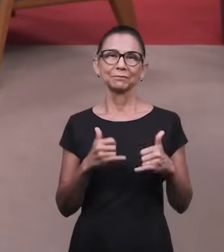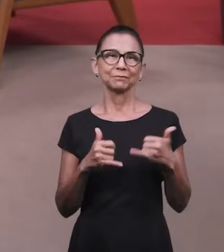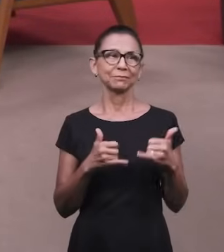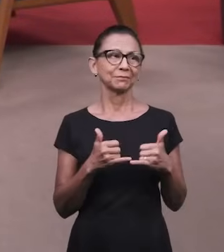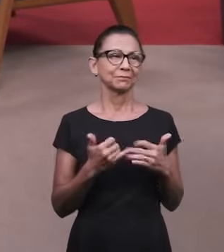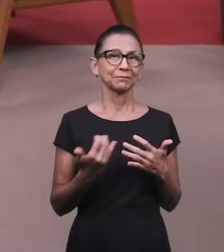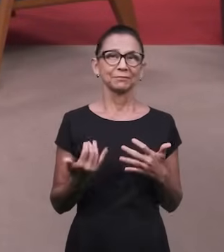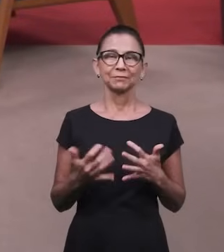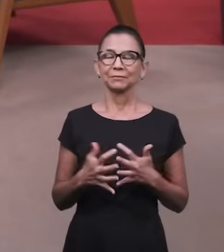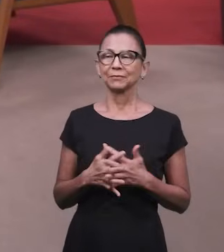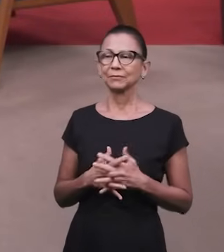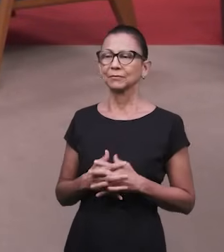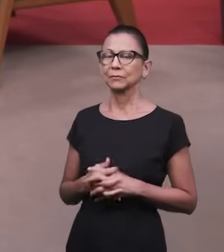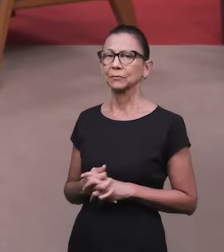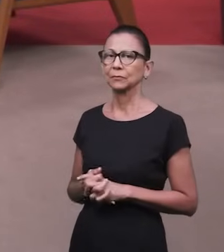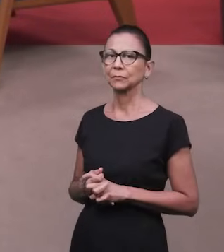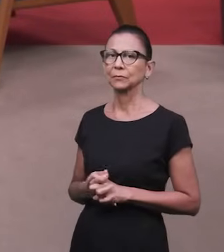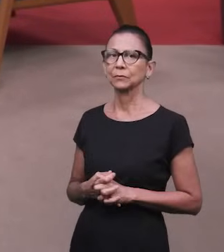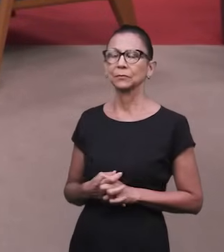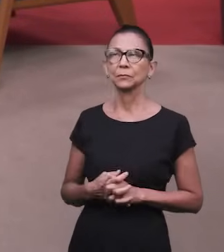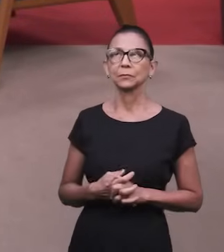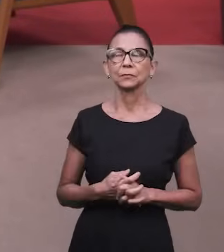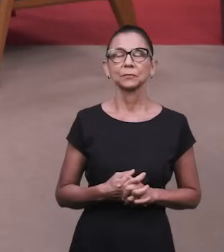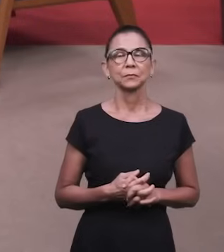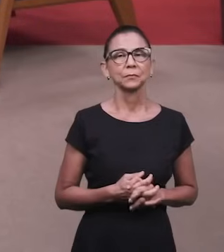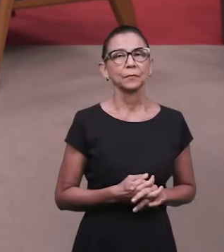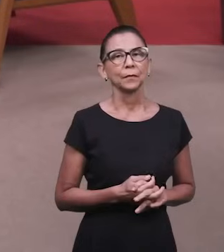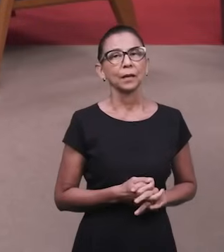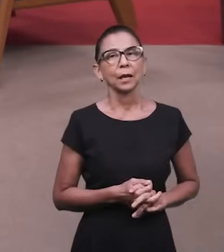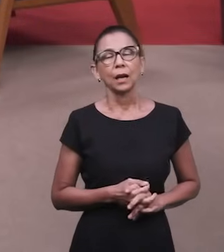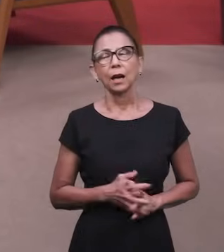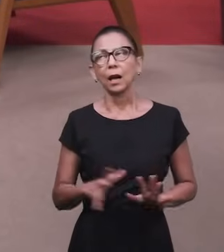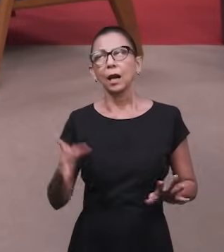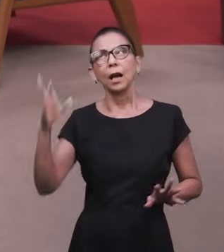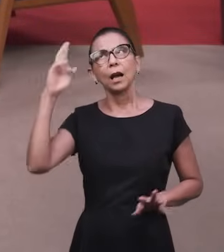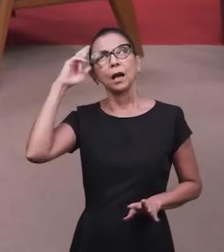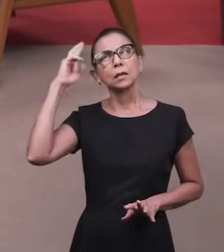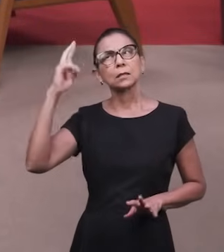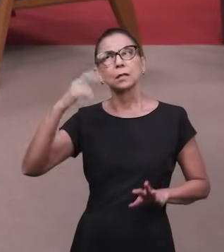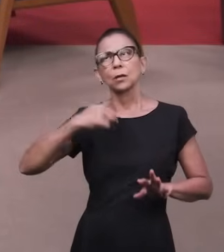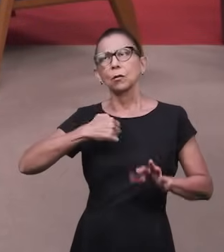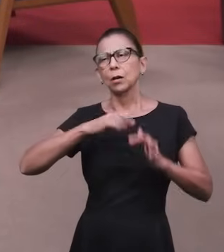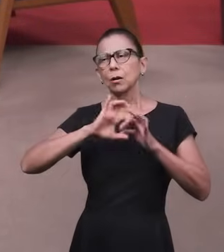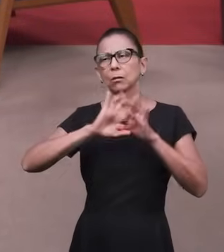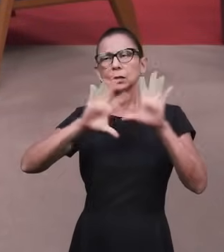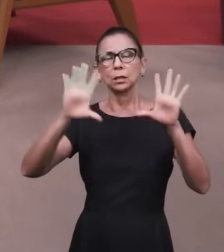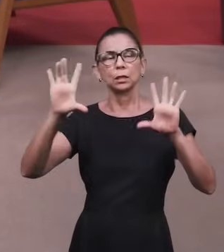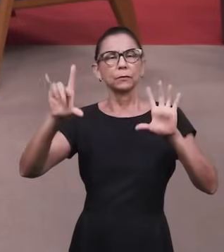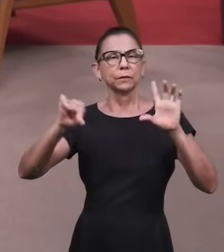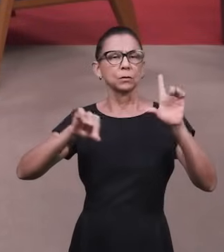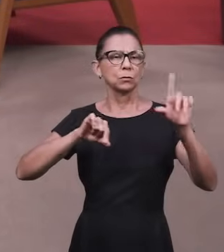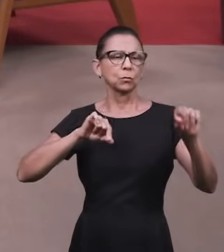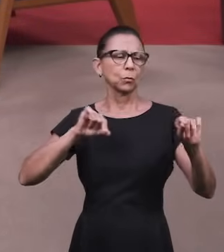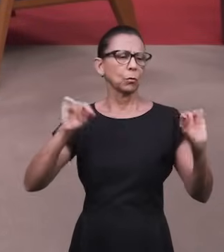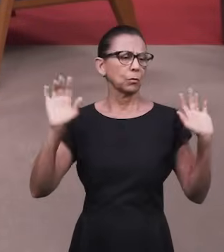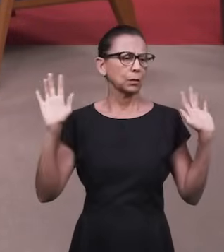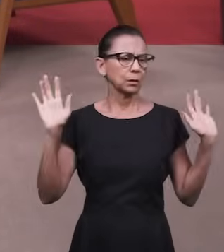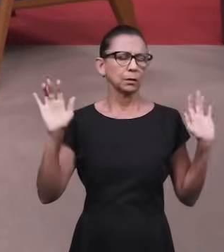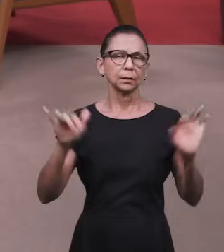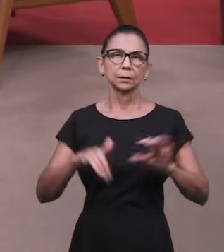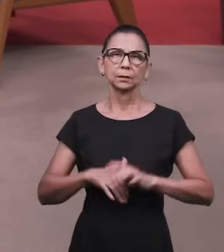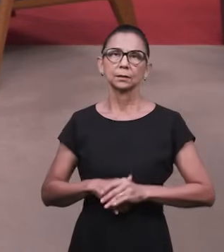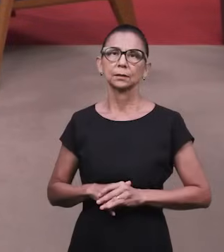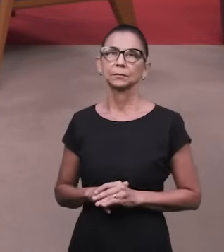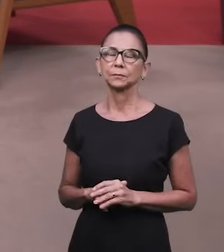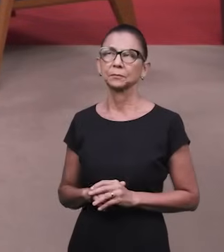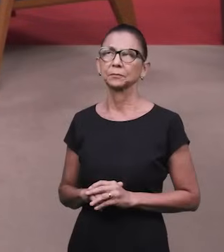minha escolha no sentido do meu livre-arbítrio, de usar do meu livre-arbítrio e escolher a tua bênção, Senhor, me coloca do outro lado. Glórias a Jesus.